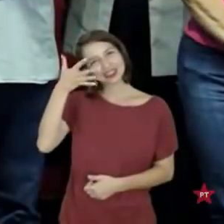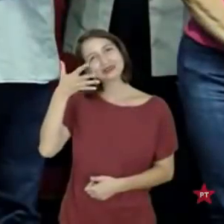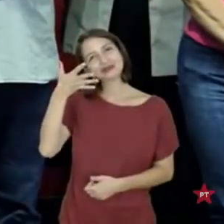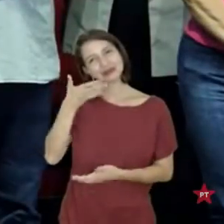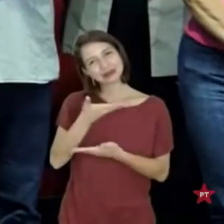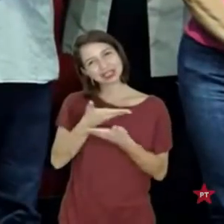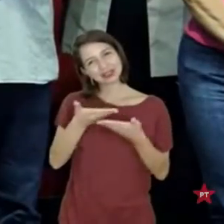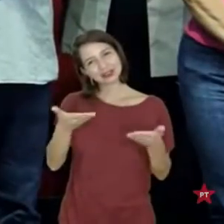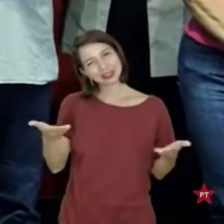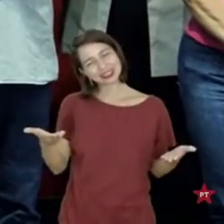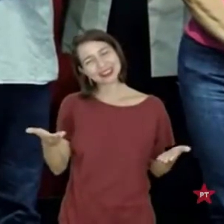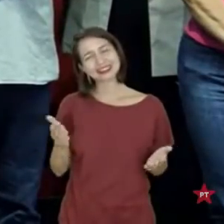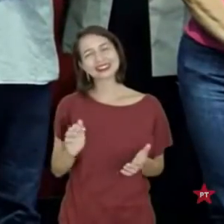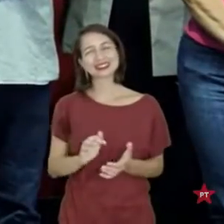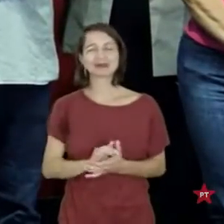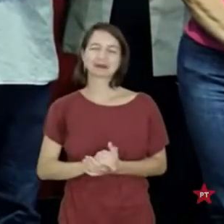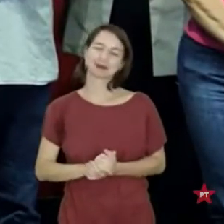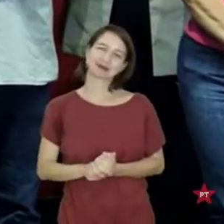O país